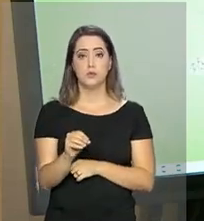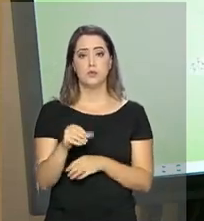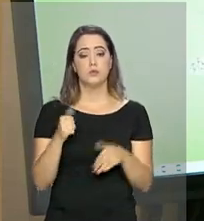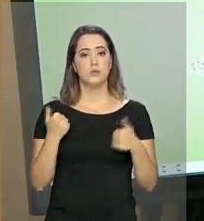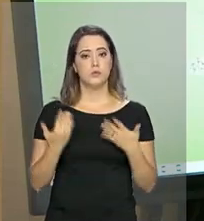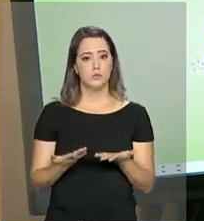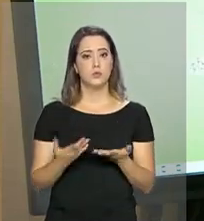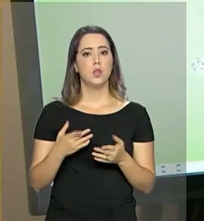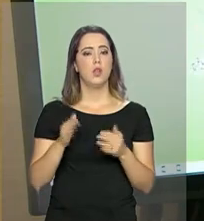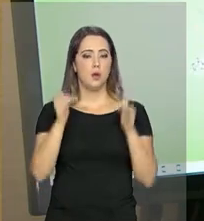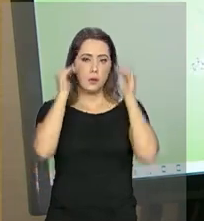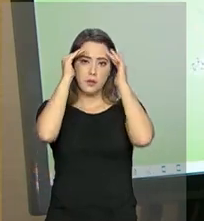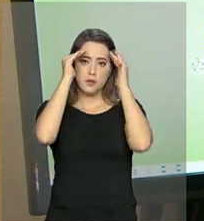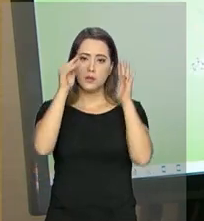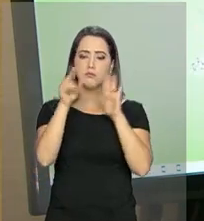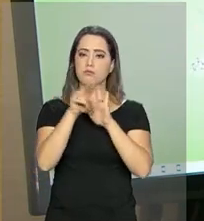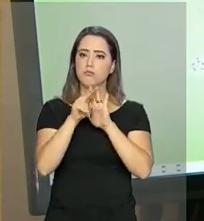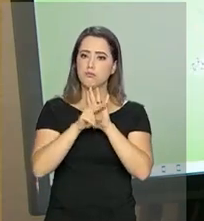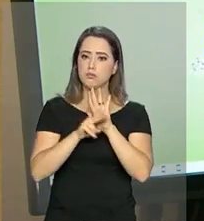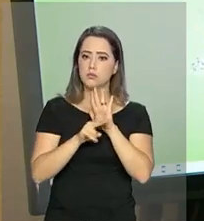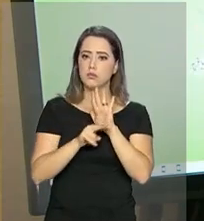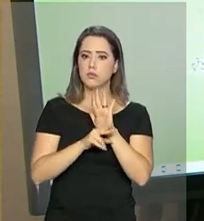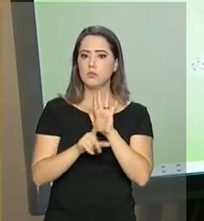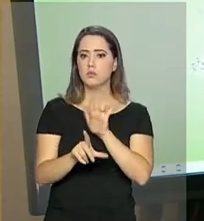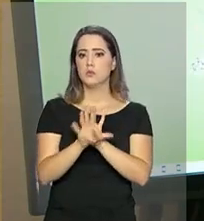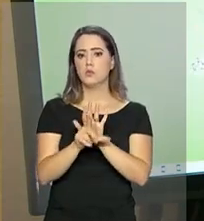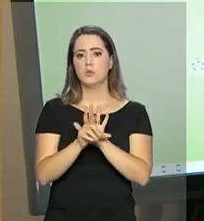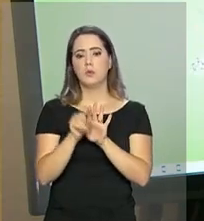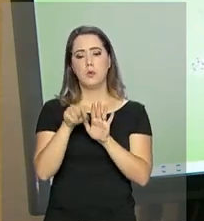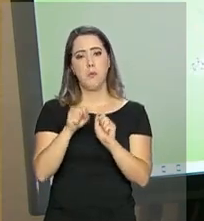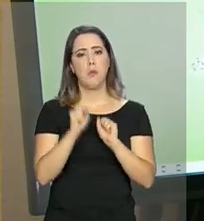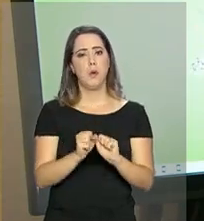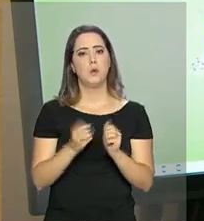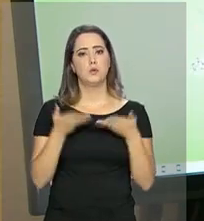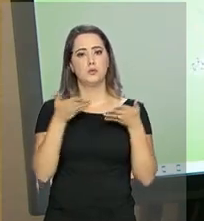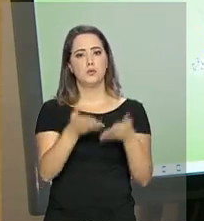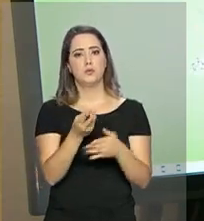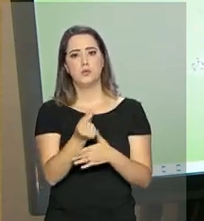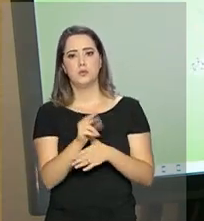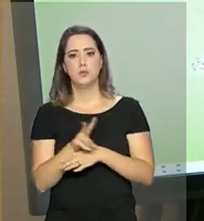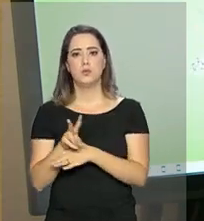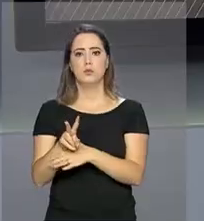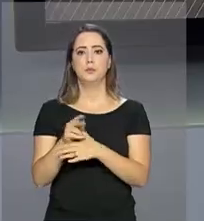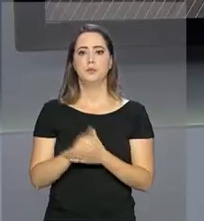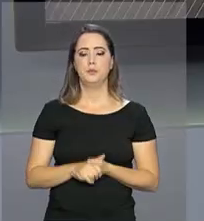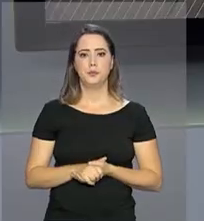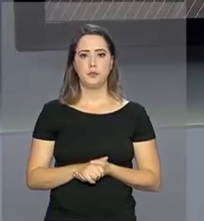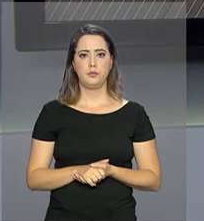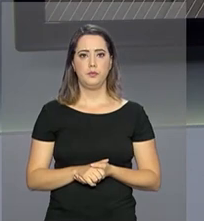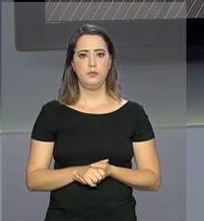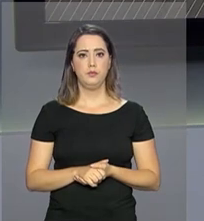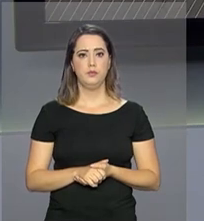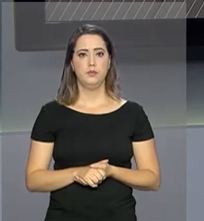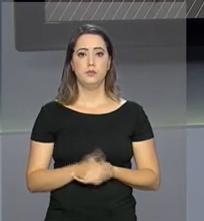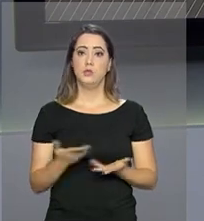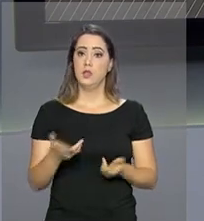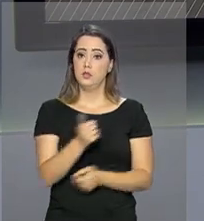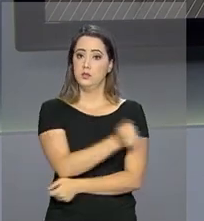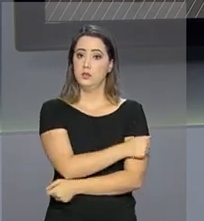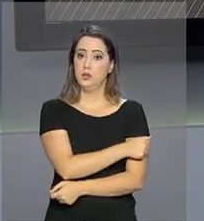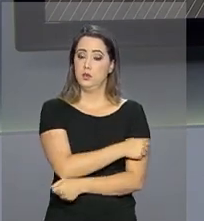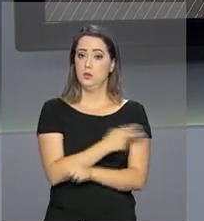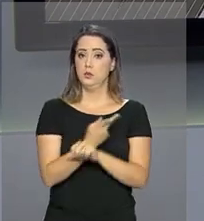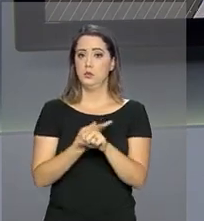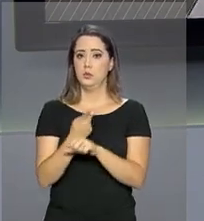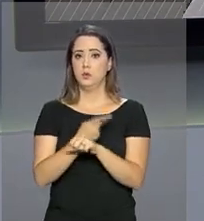ela atendendo às condições e requisitos legais ela pode ter acesso aos recursos dos fundos os estudantes em busca de uma